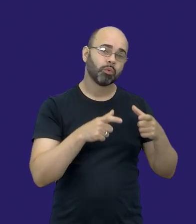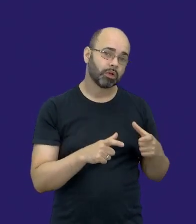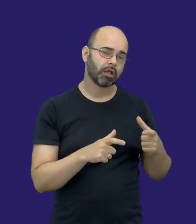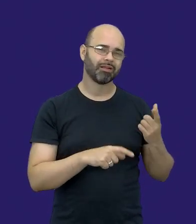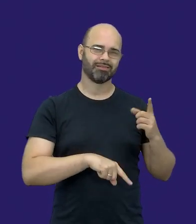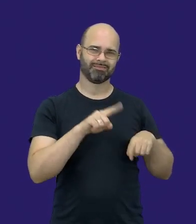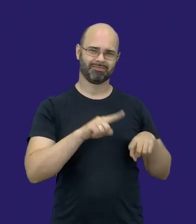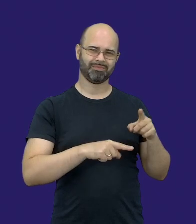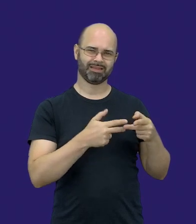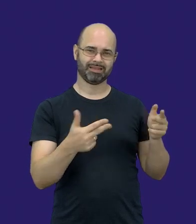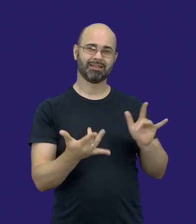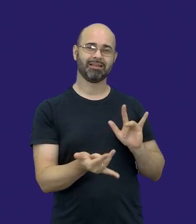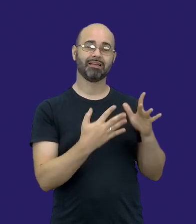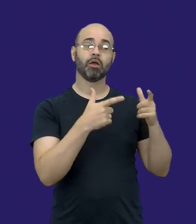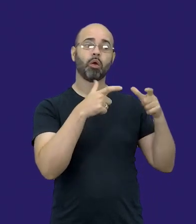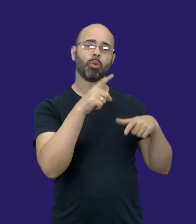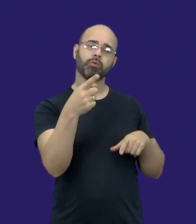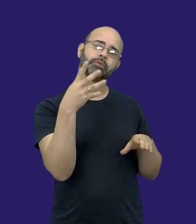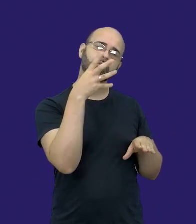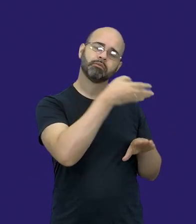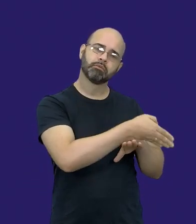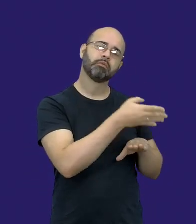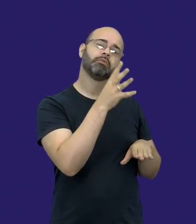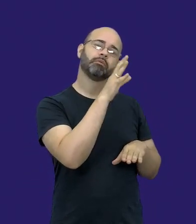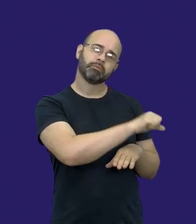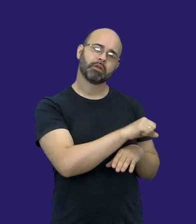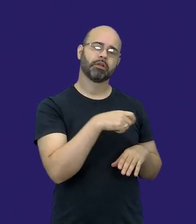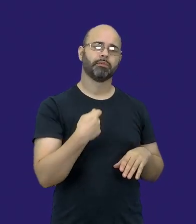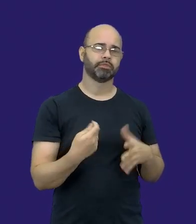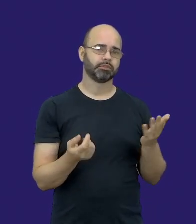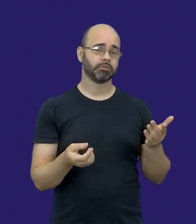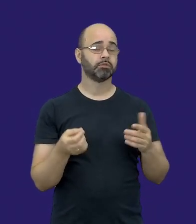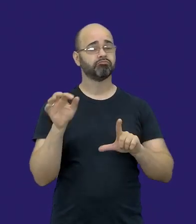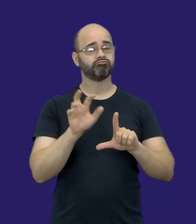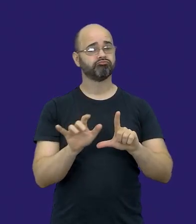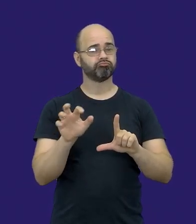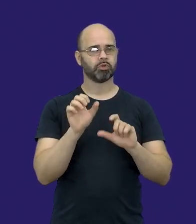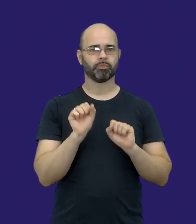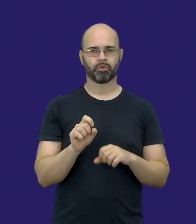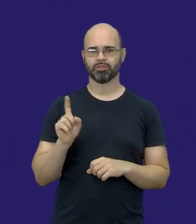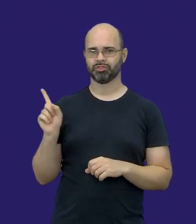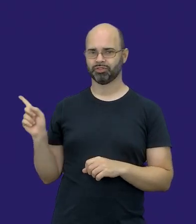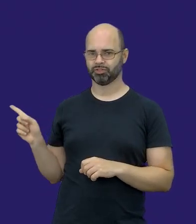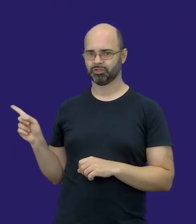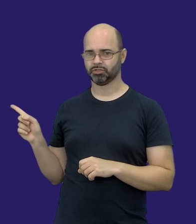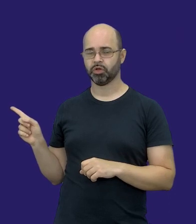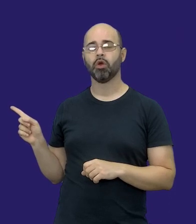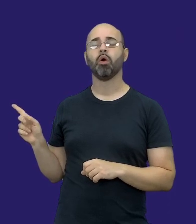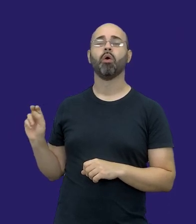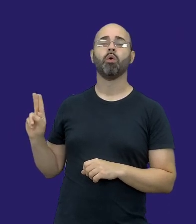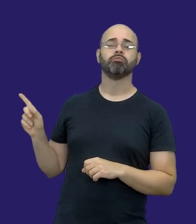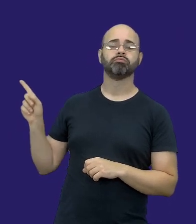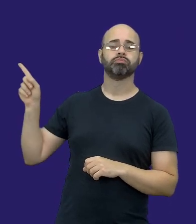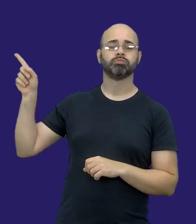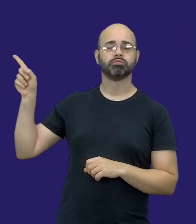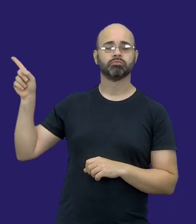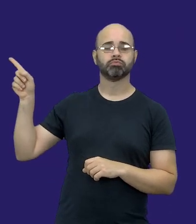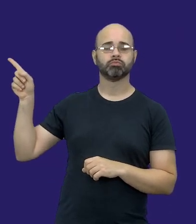esses materiais estão depositados. Vocês podem acessar pelo próprio QR Code ou acessando aqui, clicando em cima de